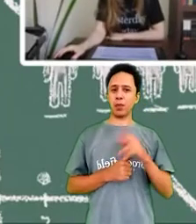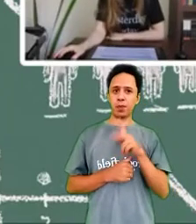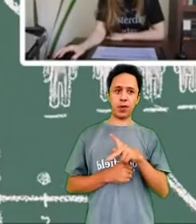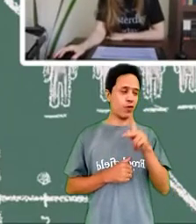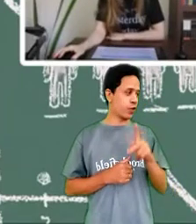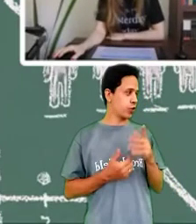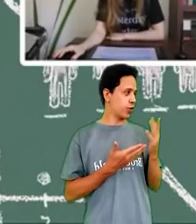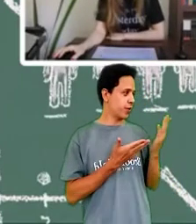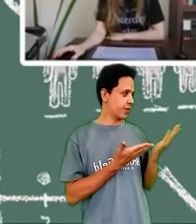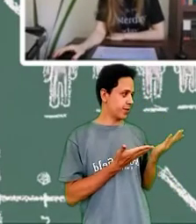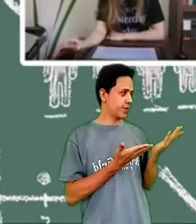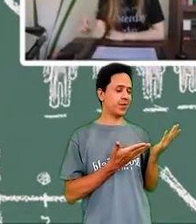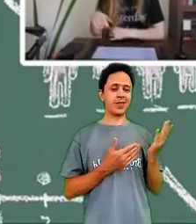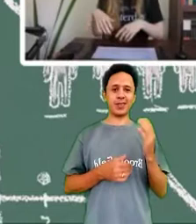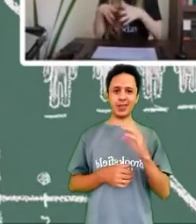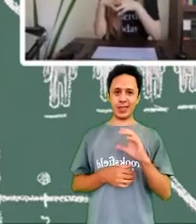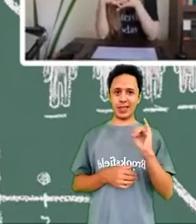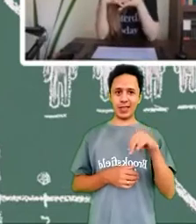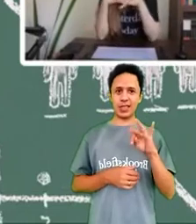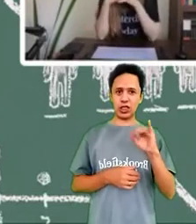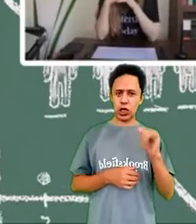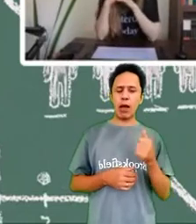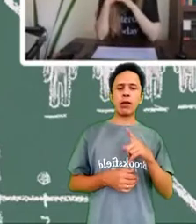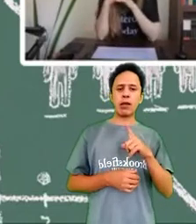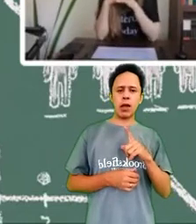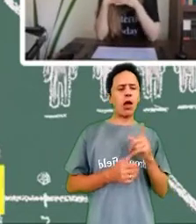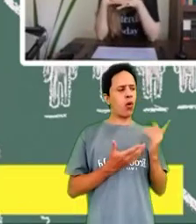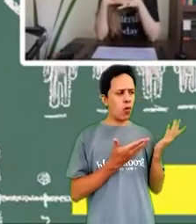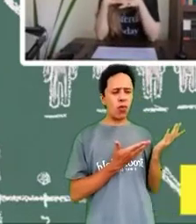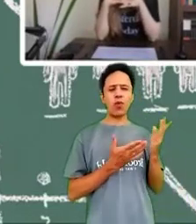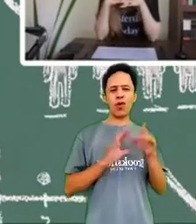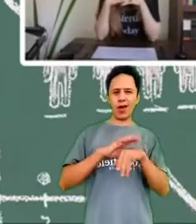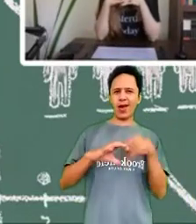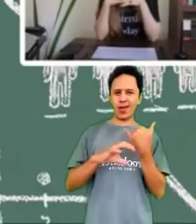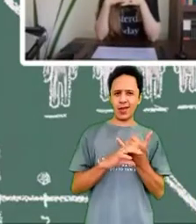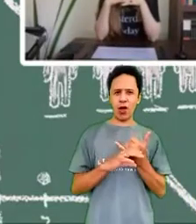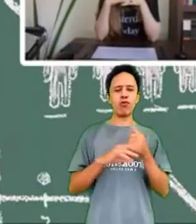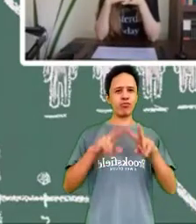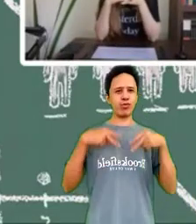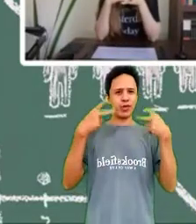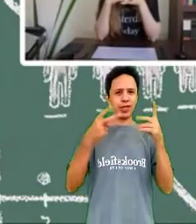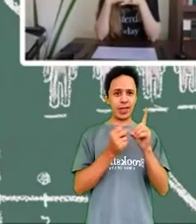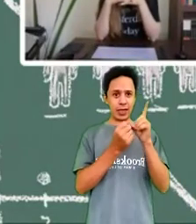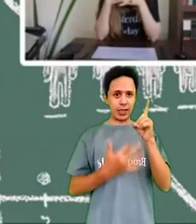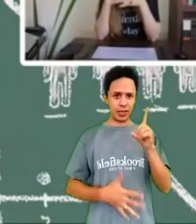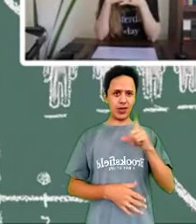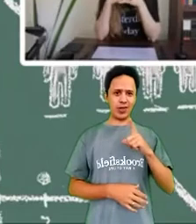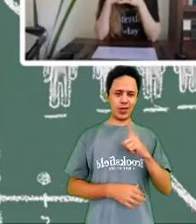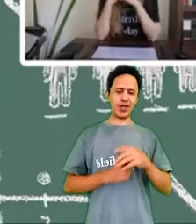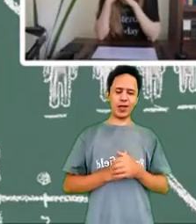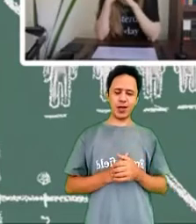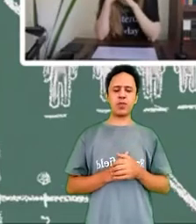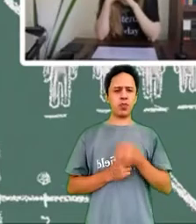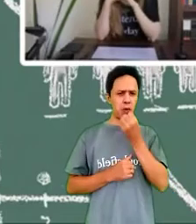for, a professora Cíntia tem tudo para você. Então, não deixe de correr lá no canal dela. O link está aqui na descrição. Vai lá